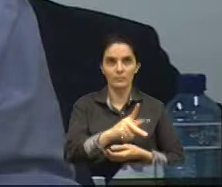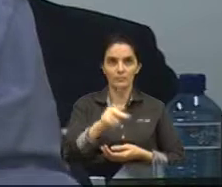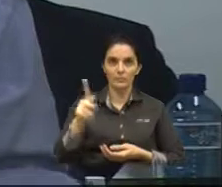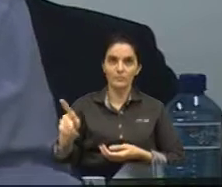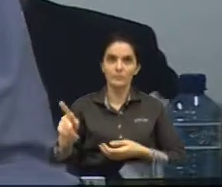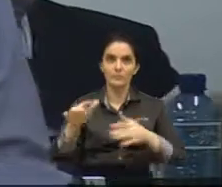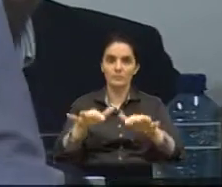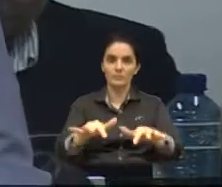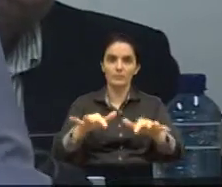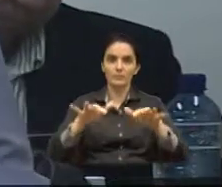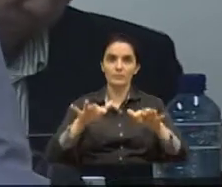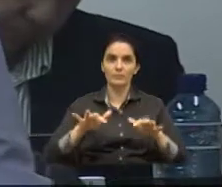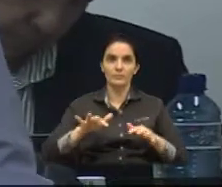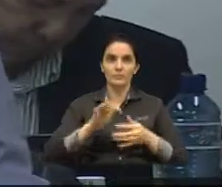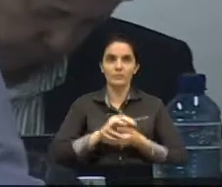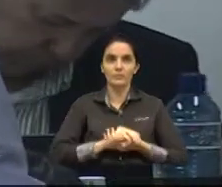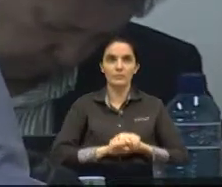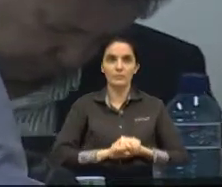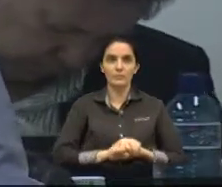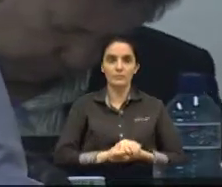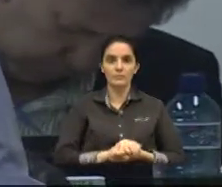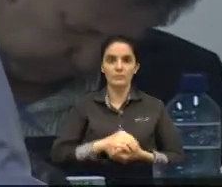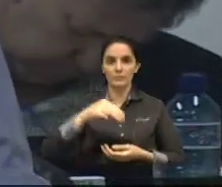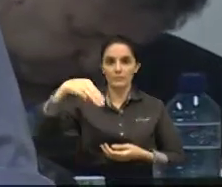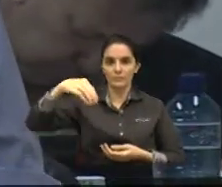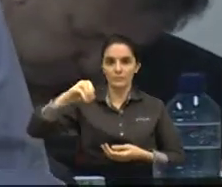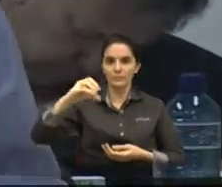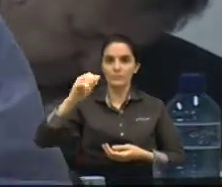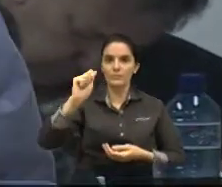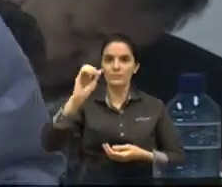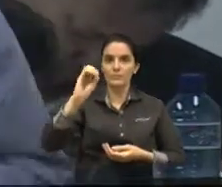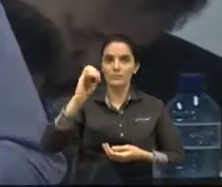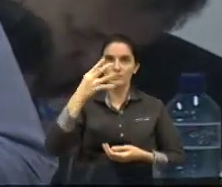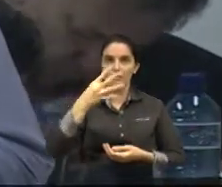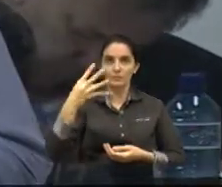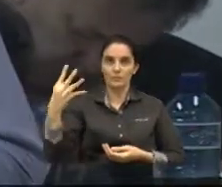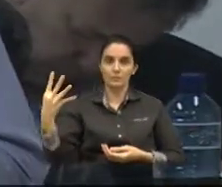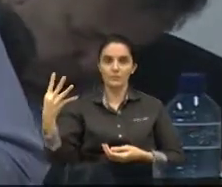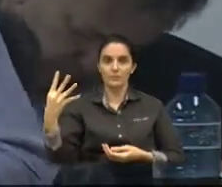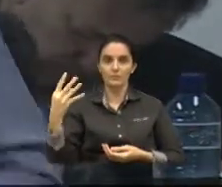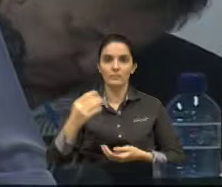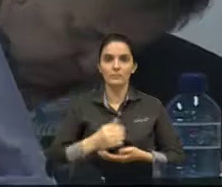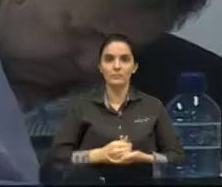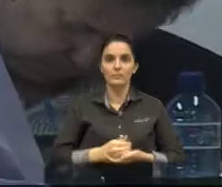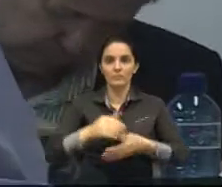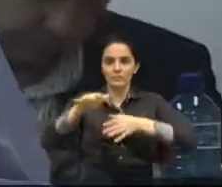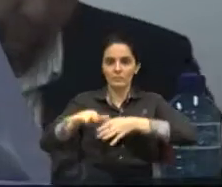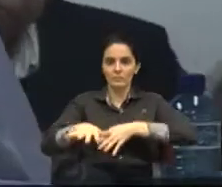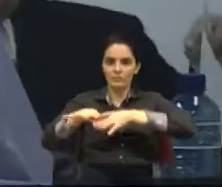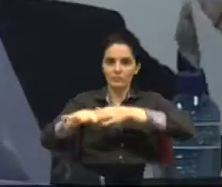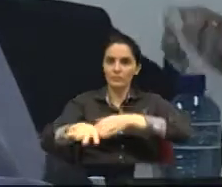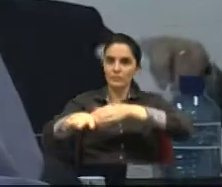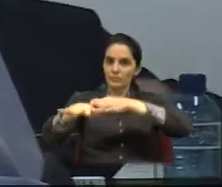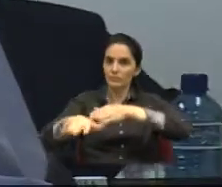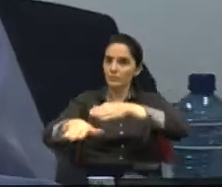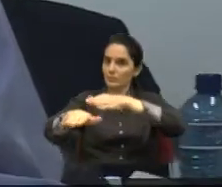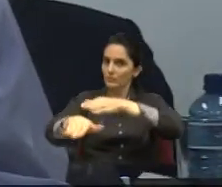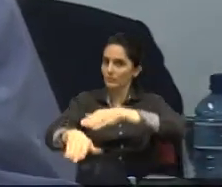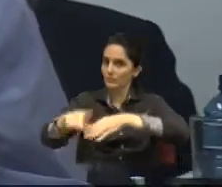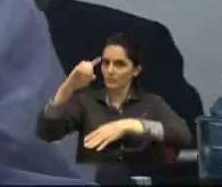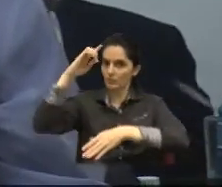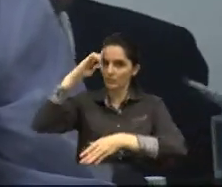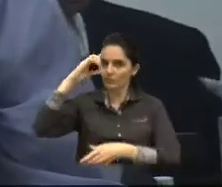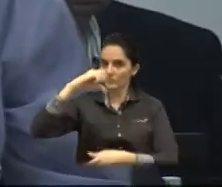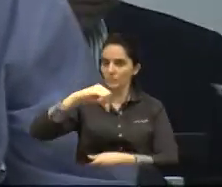de casa, a respeito da moção 44, que foi da Via Sacra, no dia 9, lá